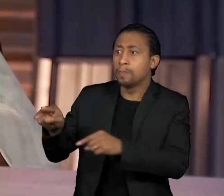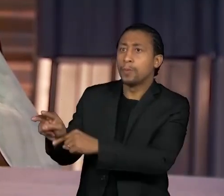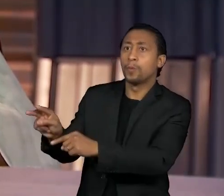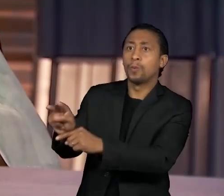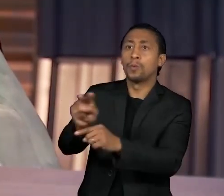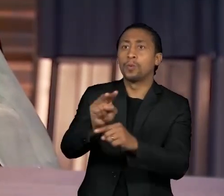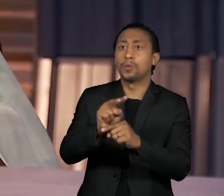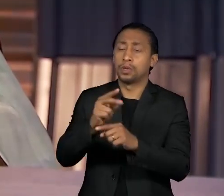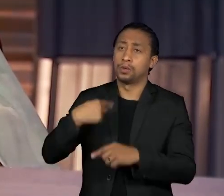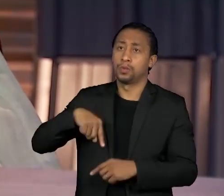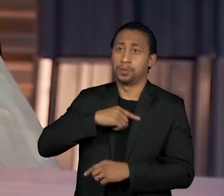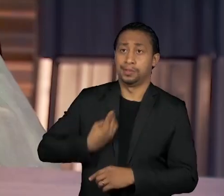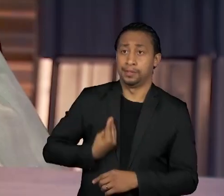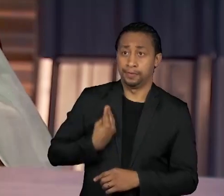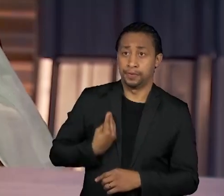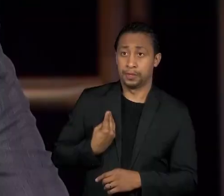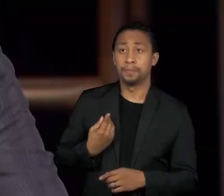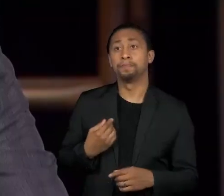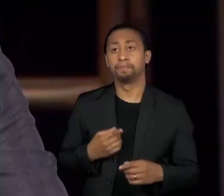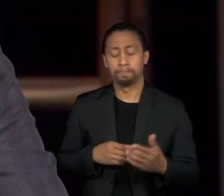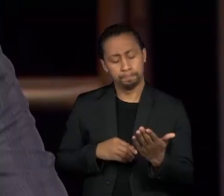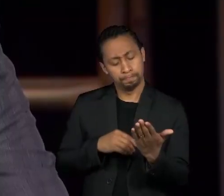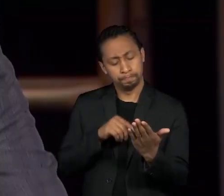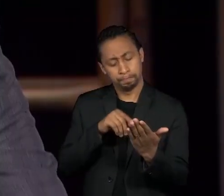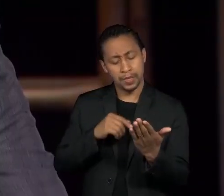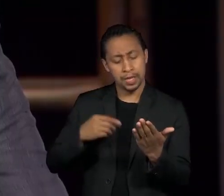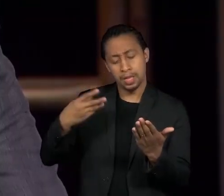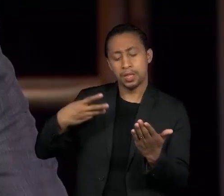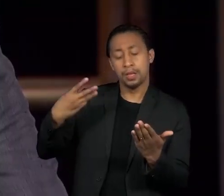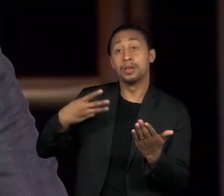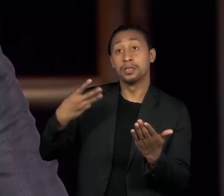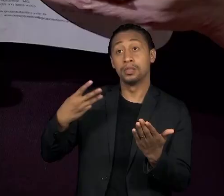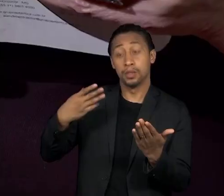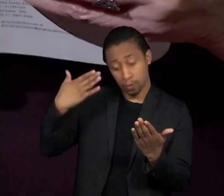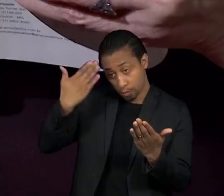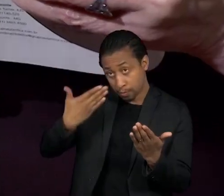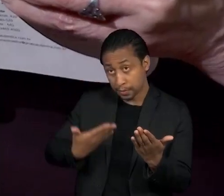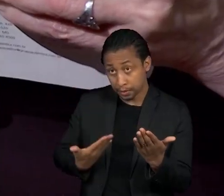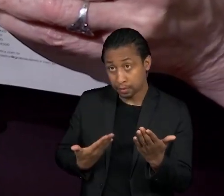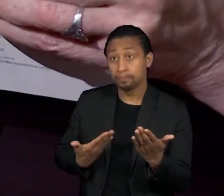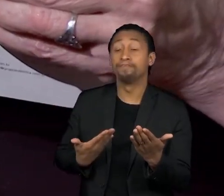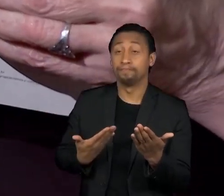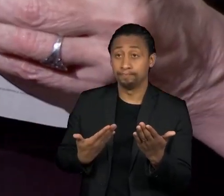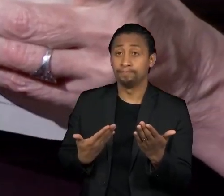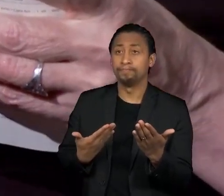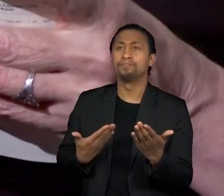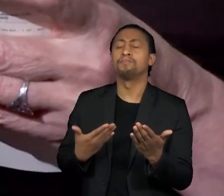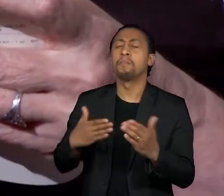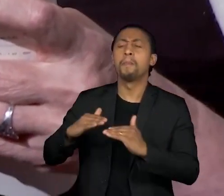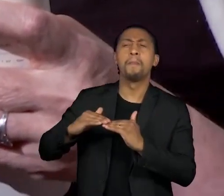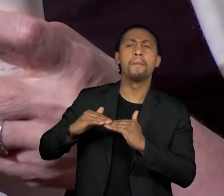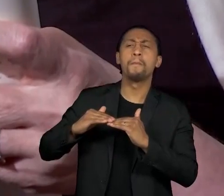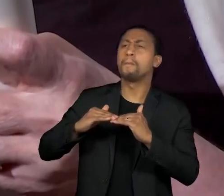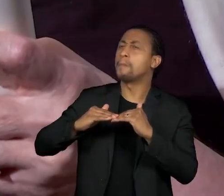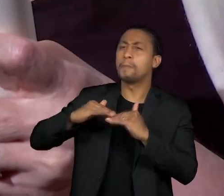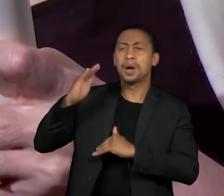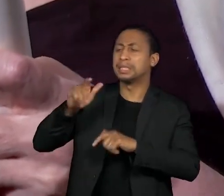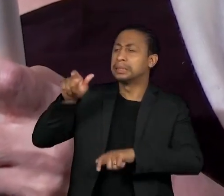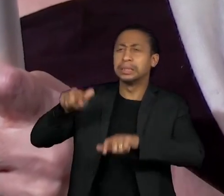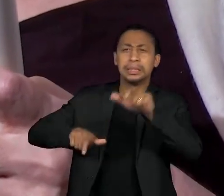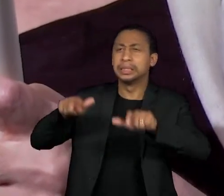nossas e a terceira dedicatória que entra no tema que você falou para que mais brasileiras e